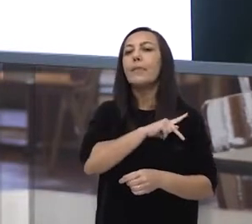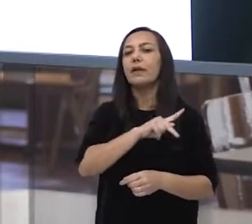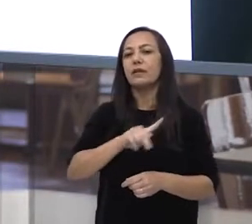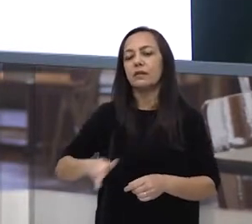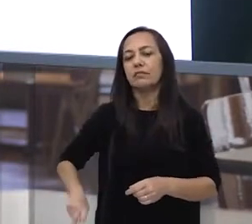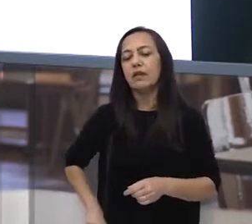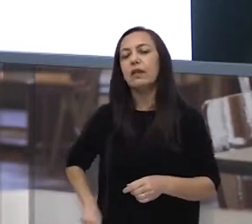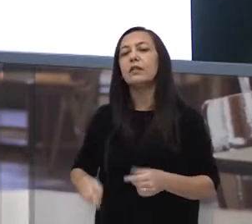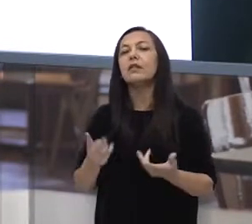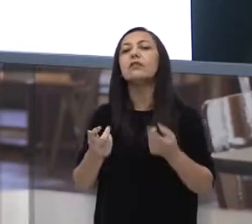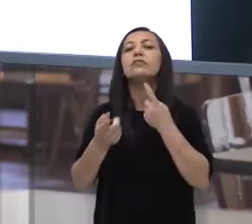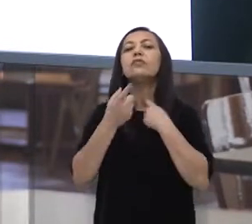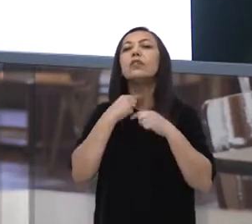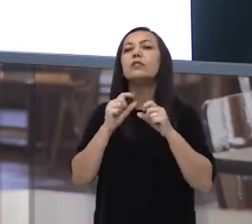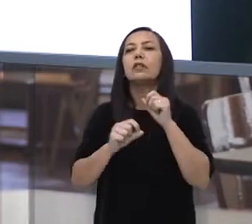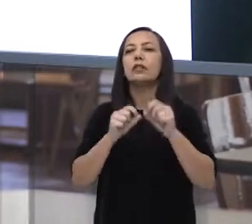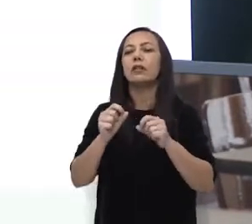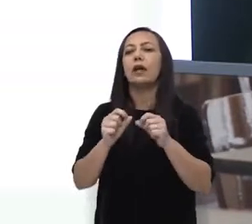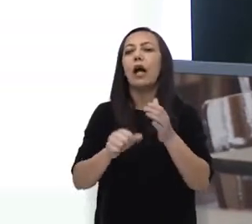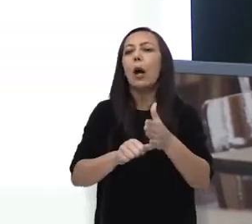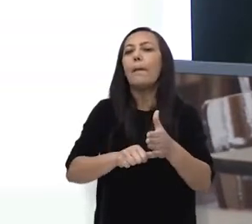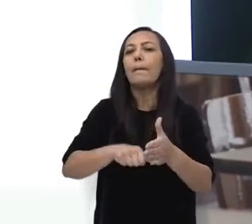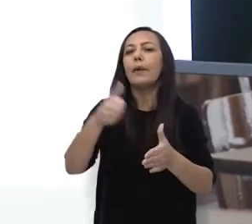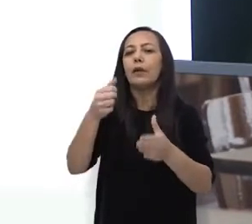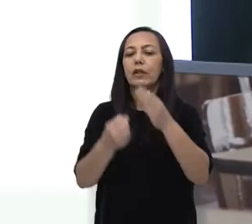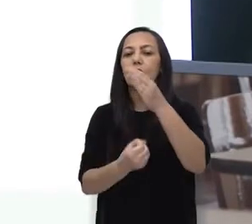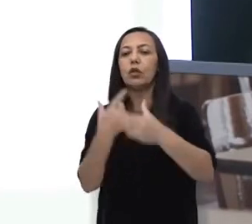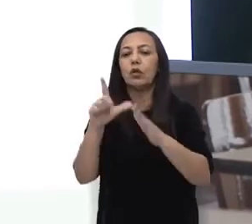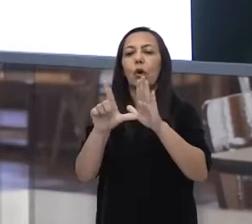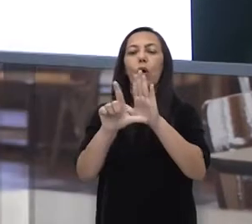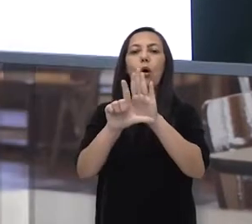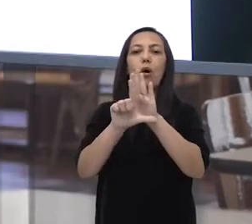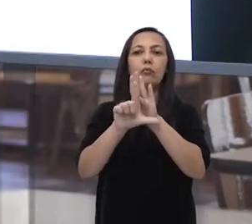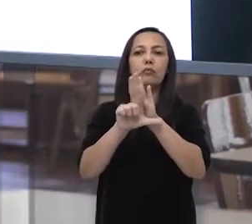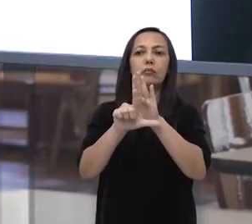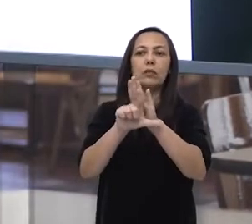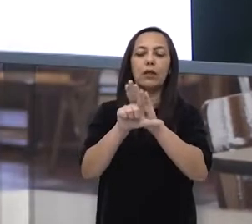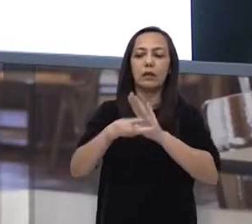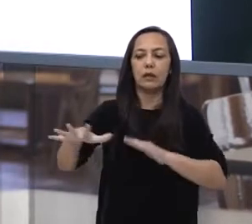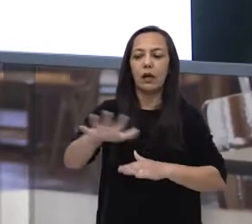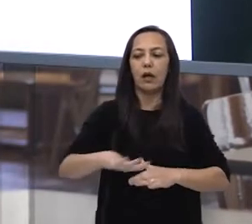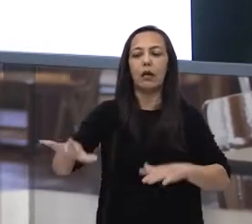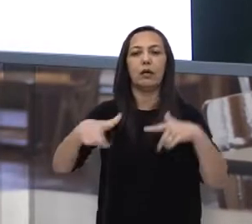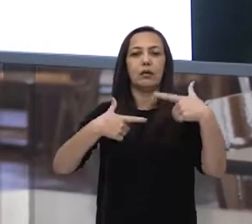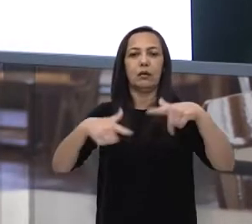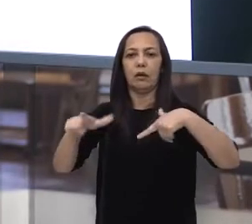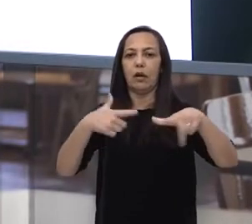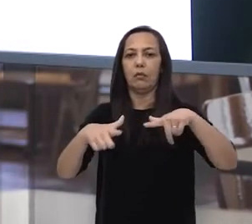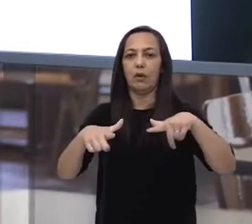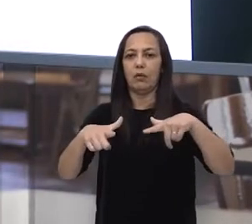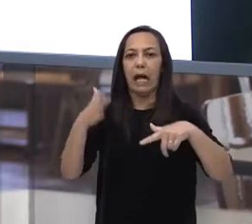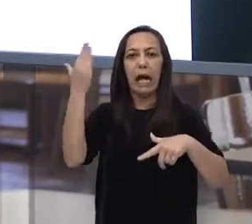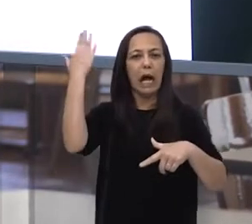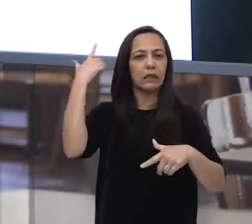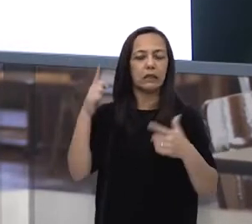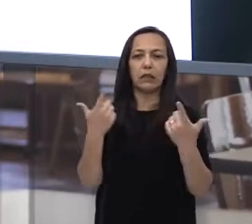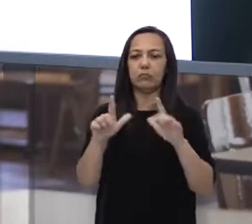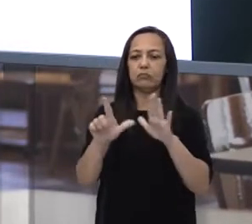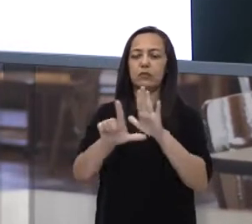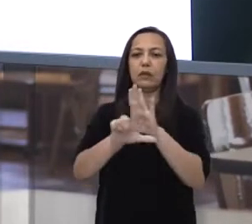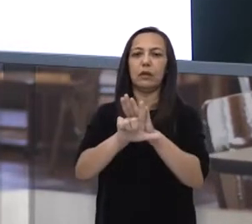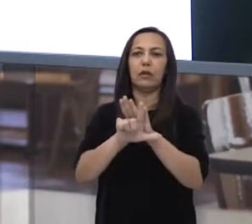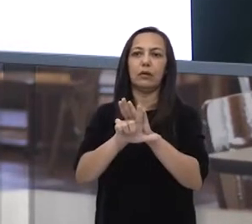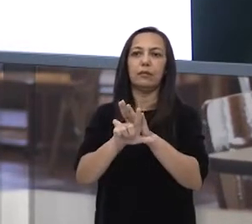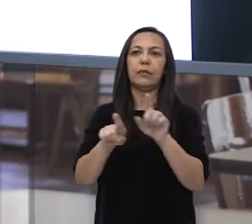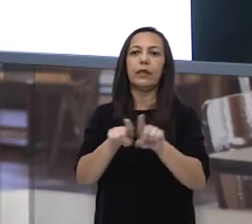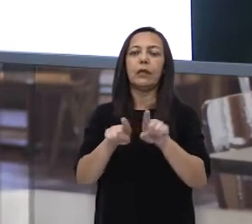100% nacional. E foi o primeiro a criar leis trabalhistas, porque até então não existiam essas leis, tá? E